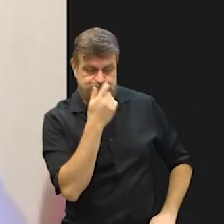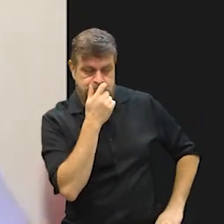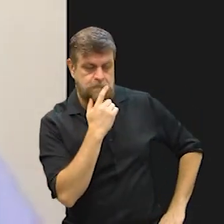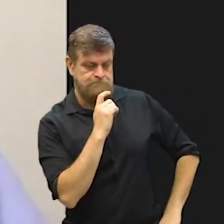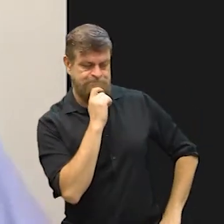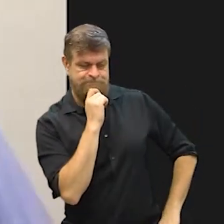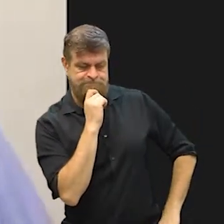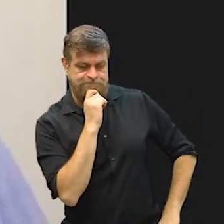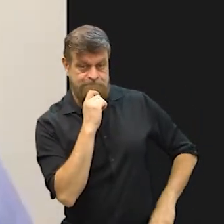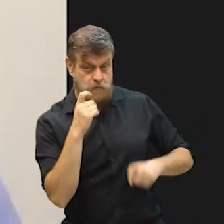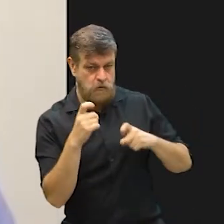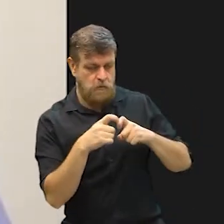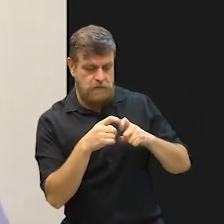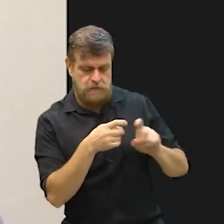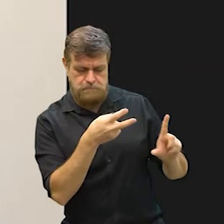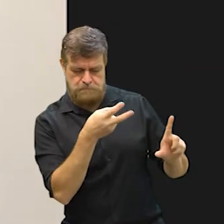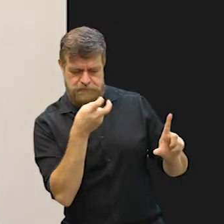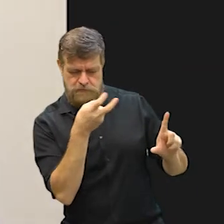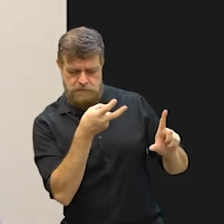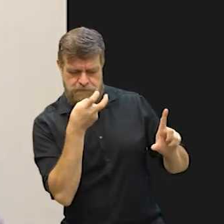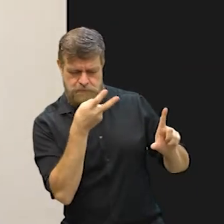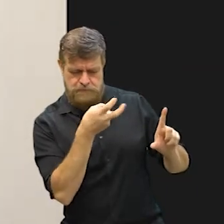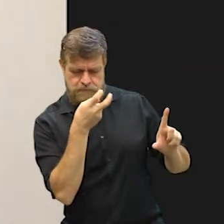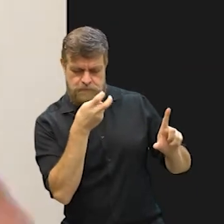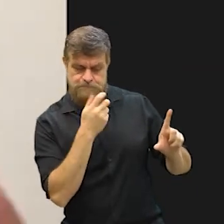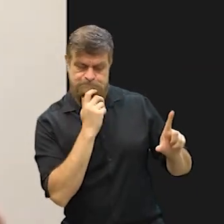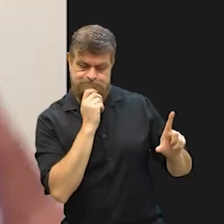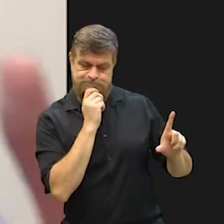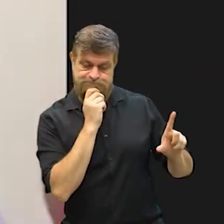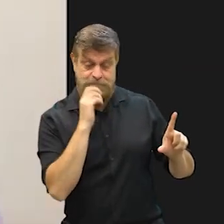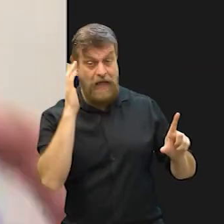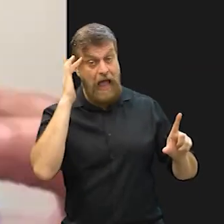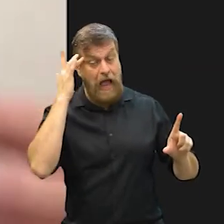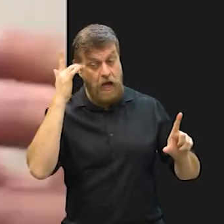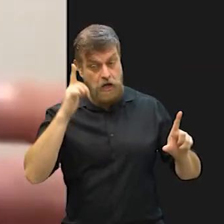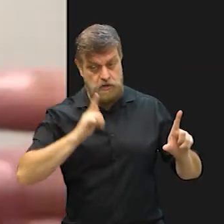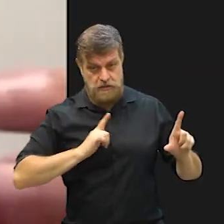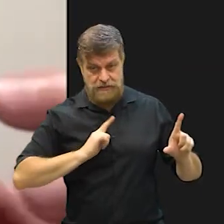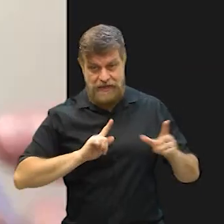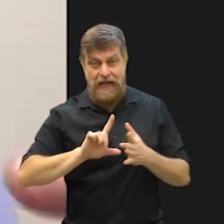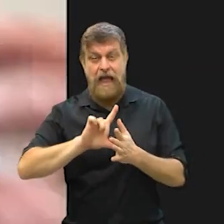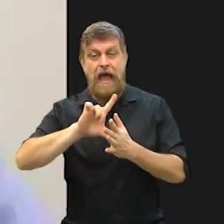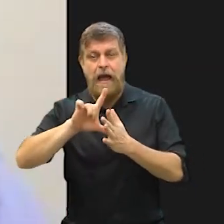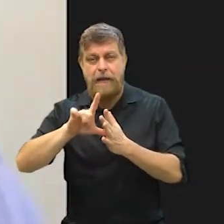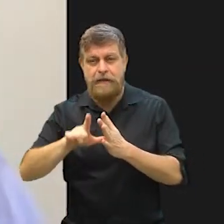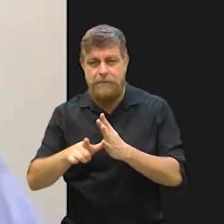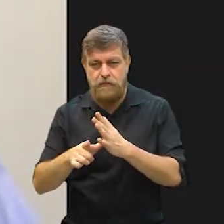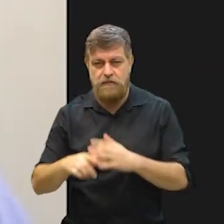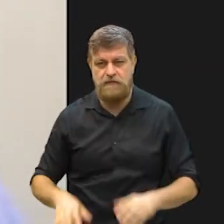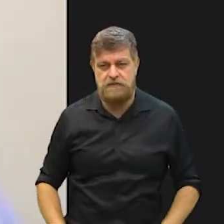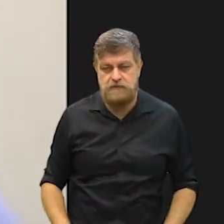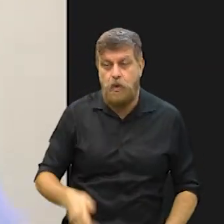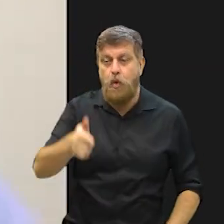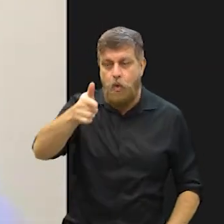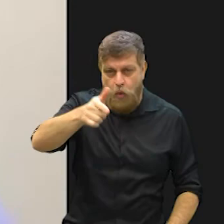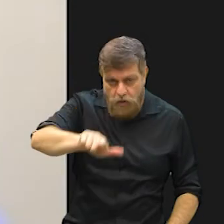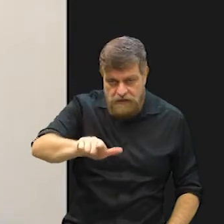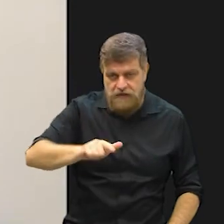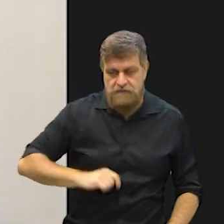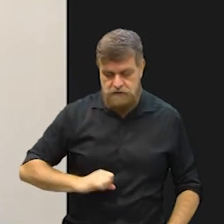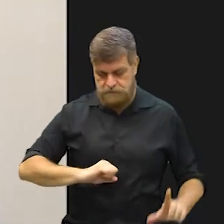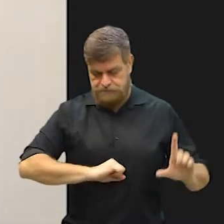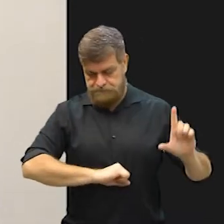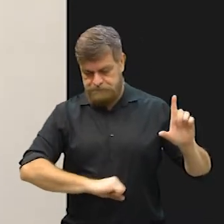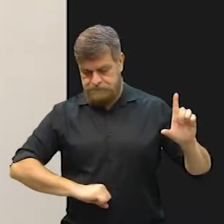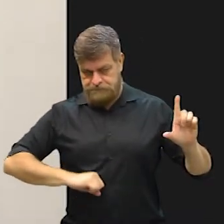começa a suspeitar da mielo, né? Uma vez que existe a suspeita, no de 12, a gente